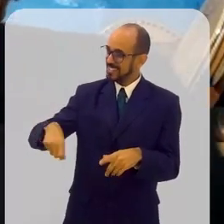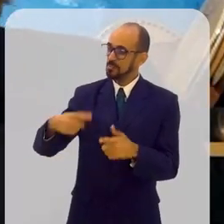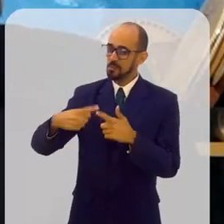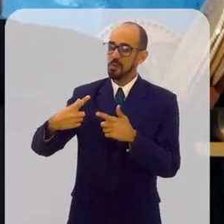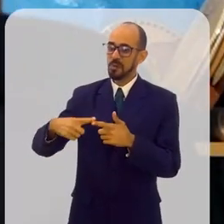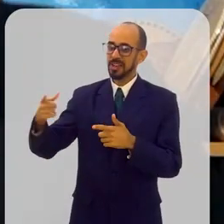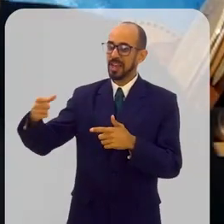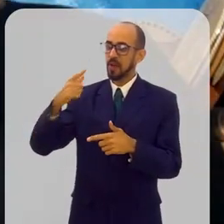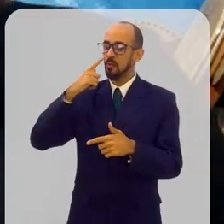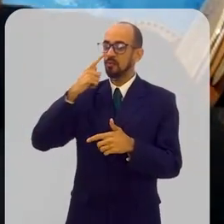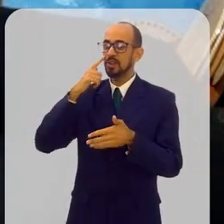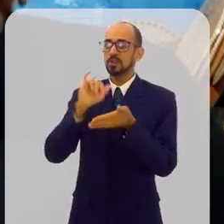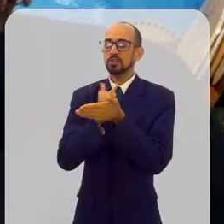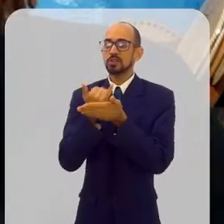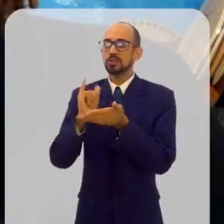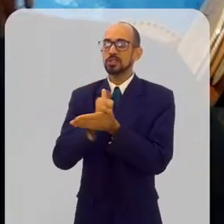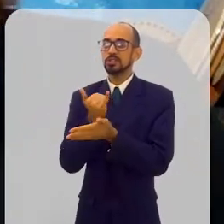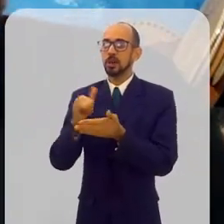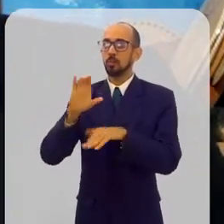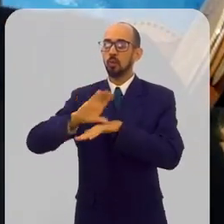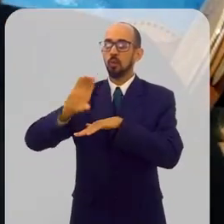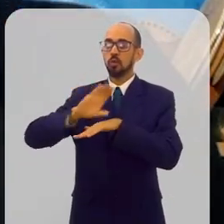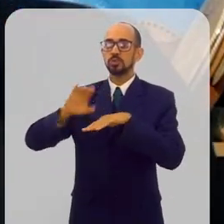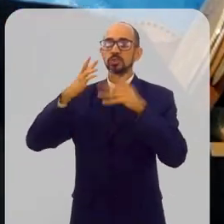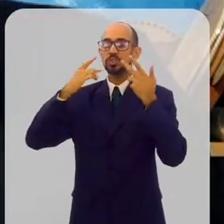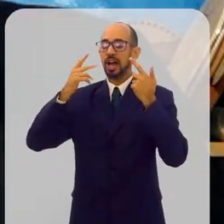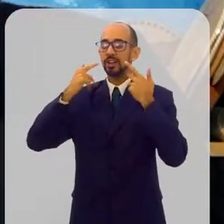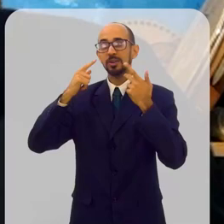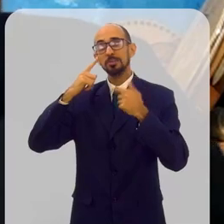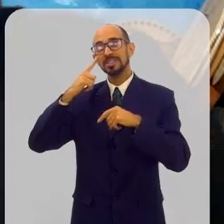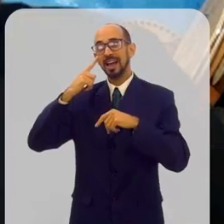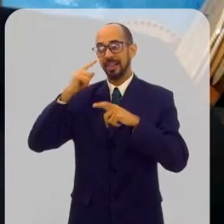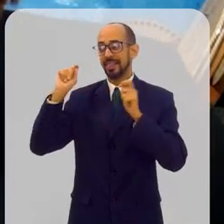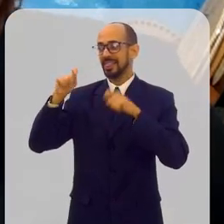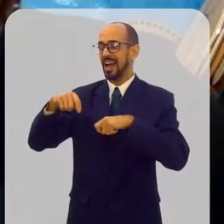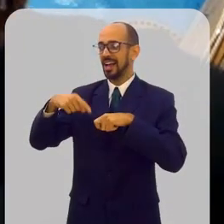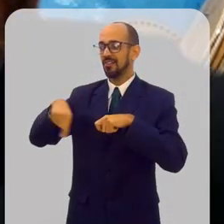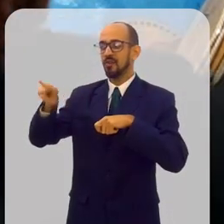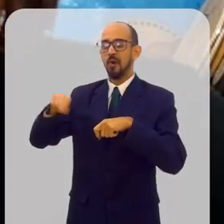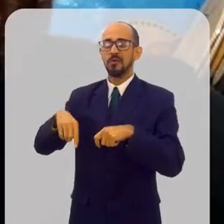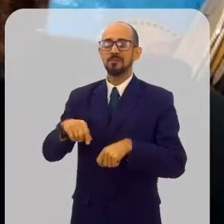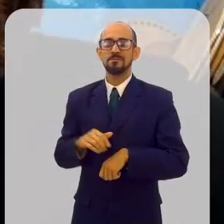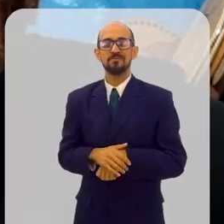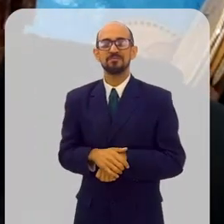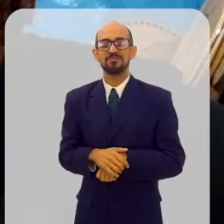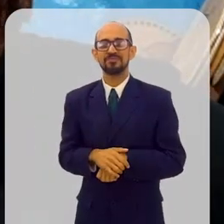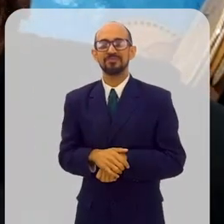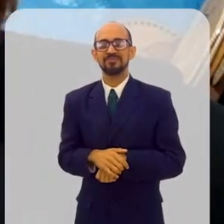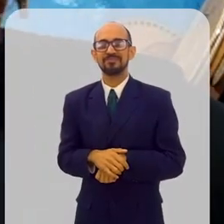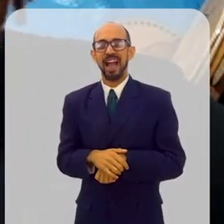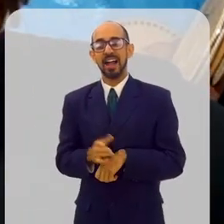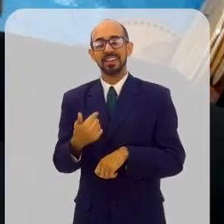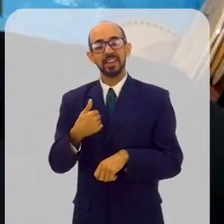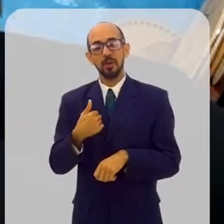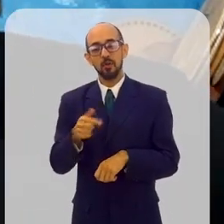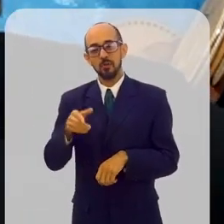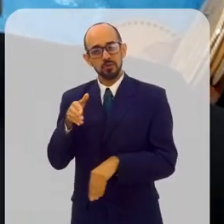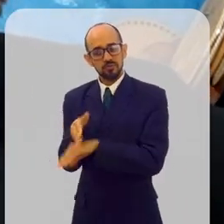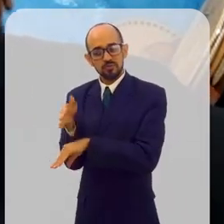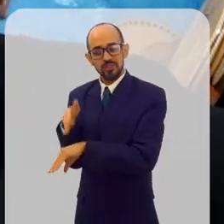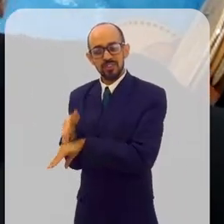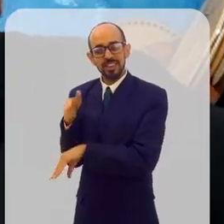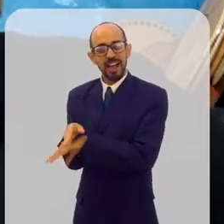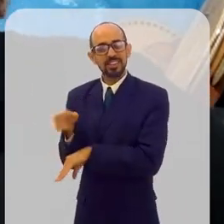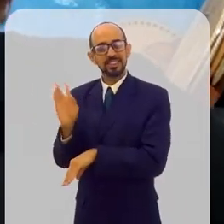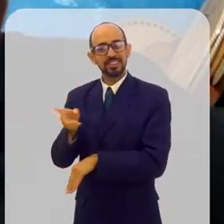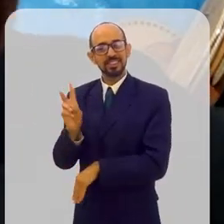É lógico. Um dia eu vi uma inscrição para um curso de teatro, eu falei, por que que eu não vou fazer? Por que que eu não vou fazer? E